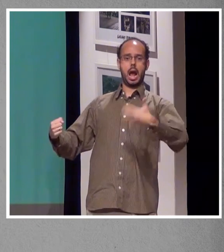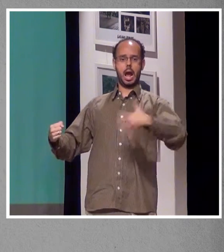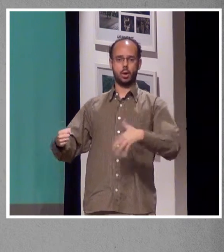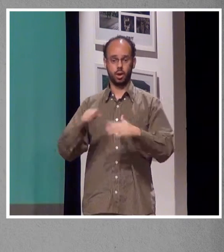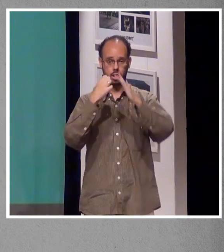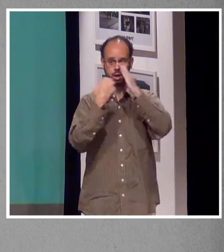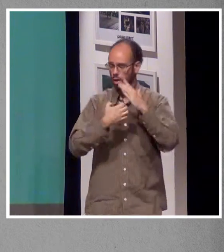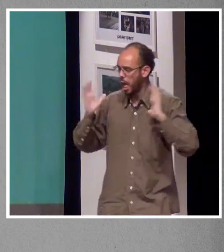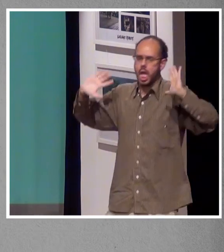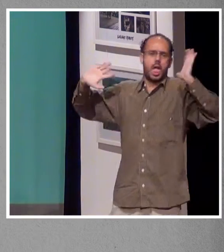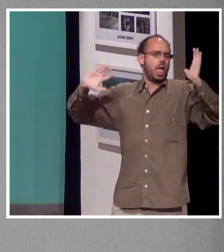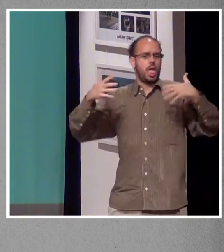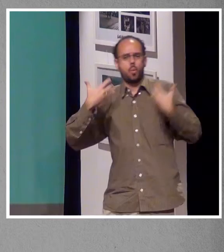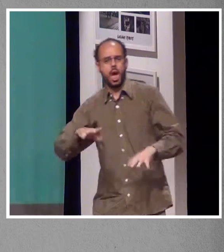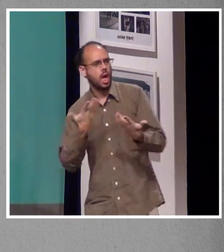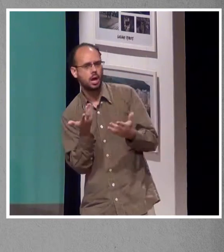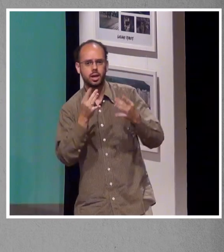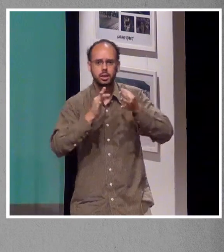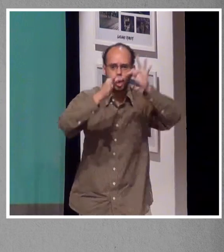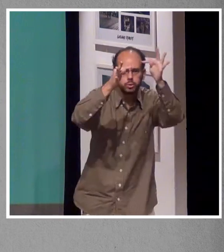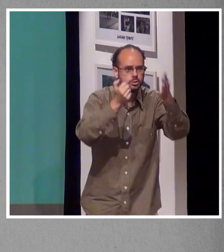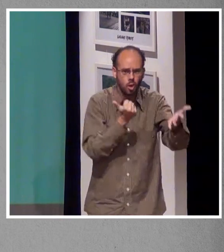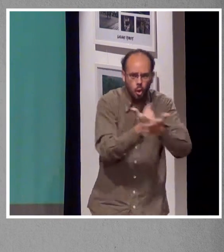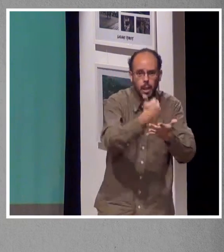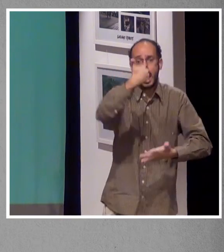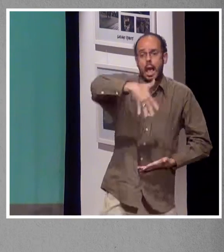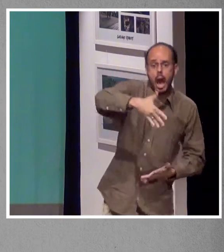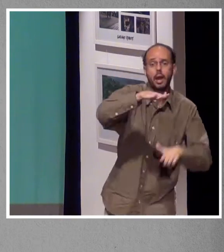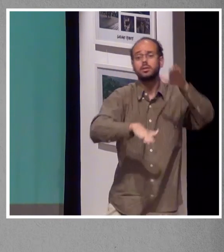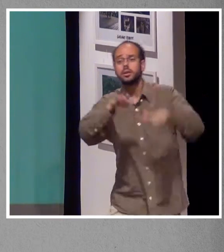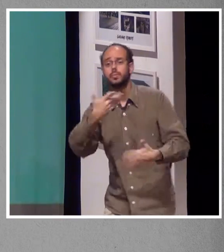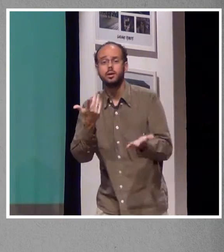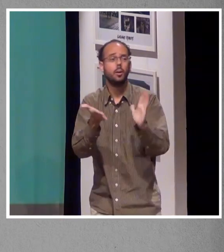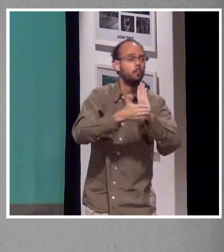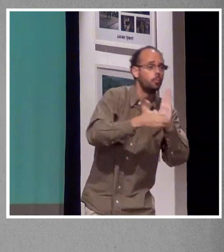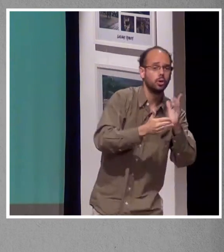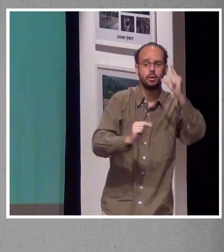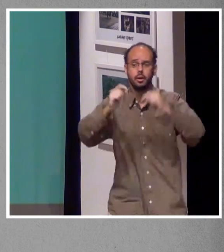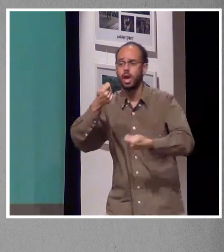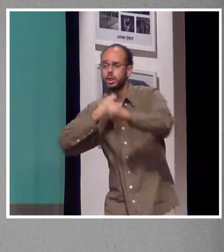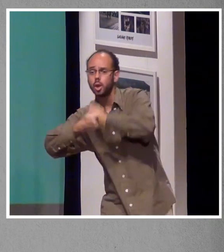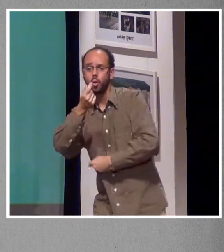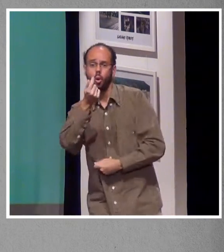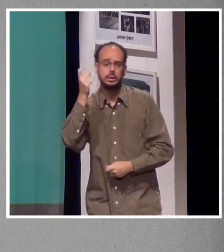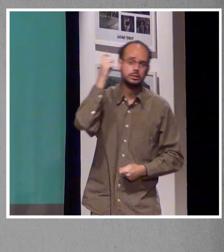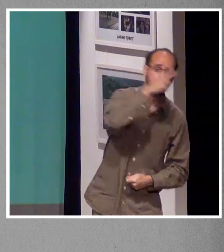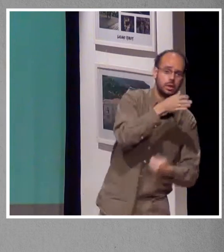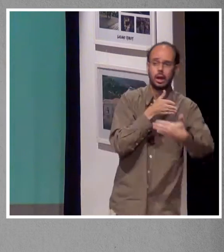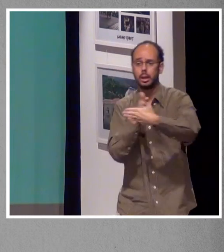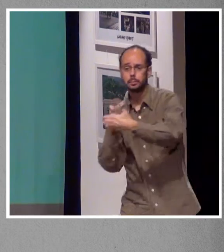as tecnologias de suporte e apoio, tendo, né, as suas dificuldades,